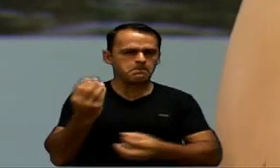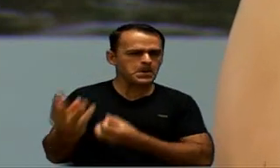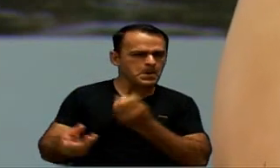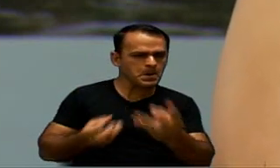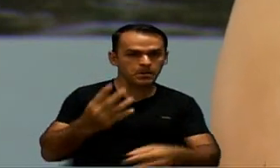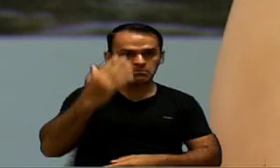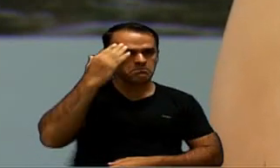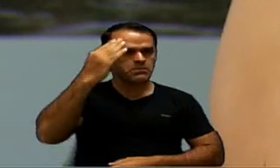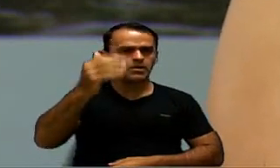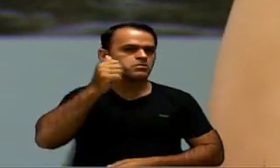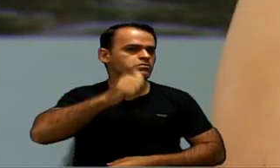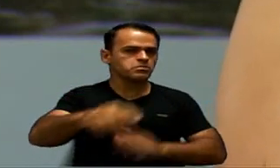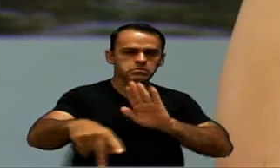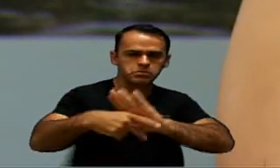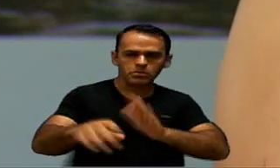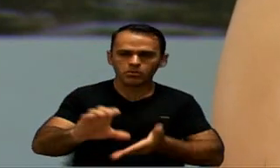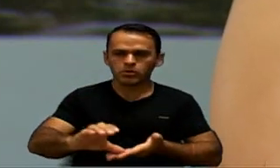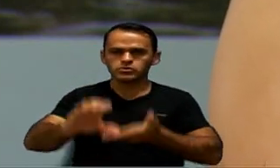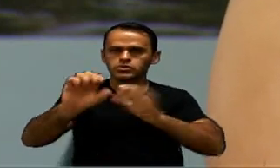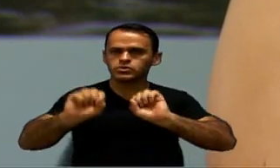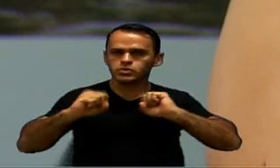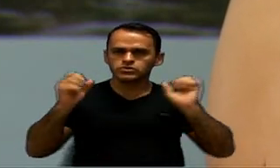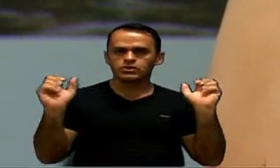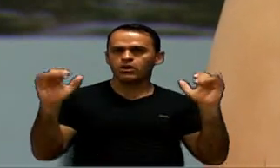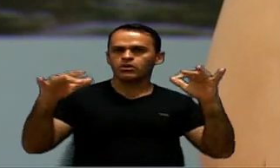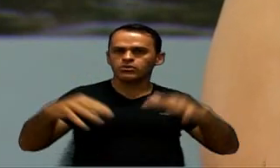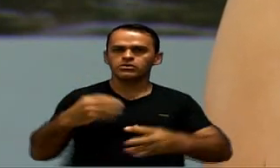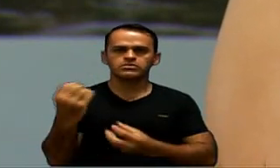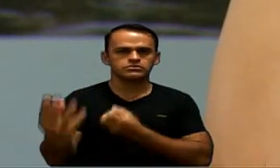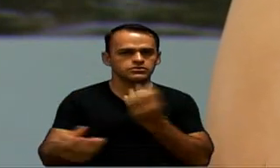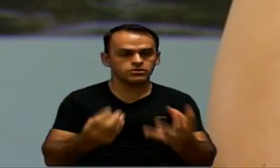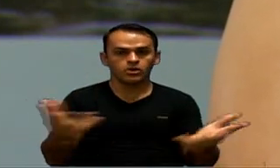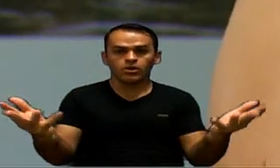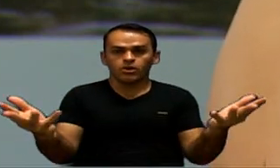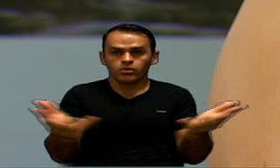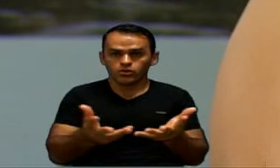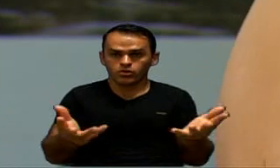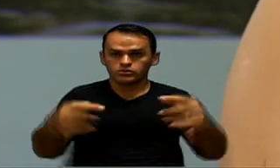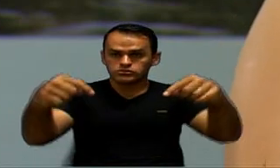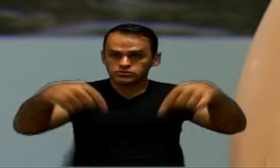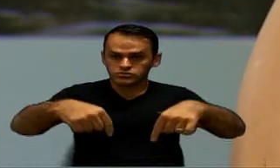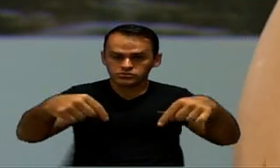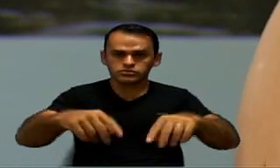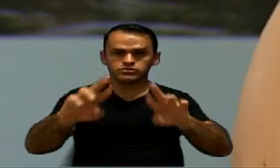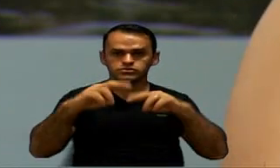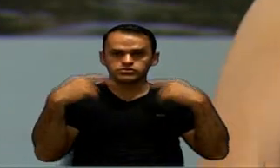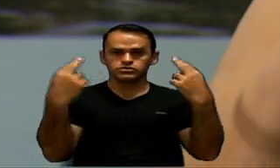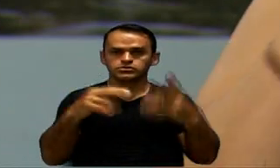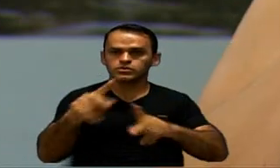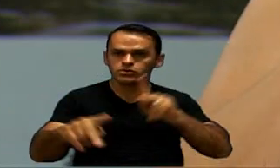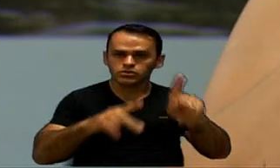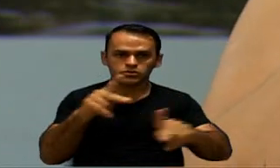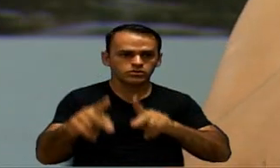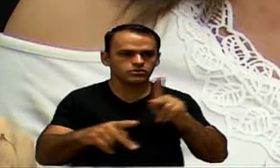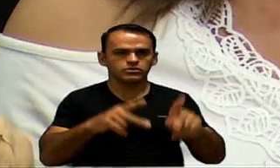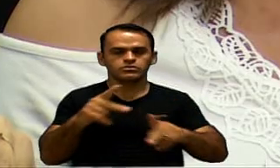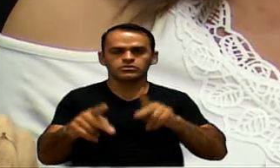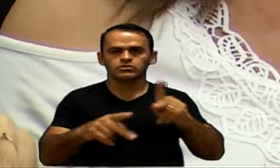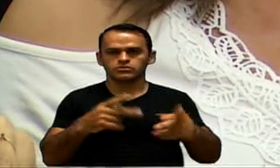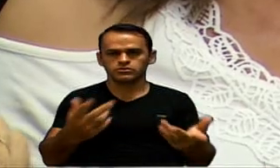do Conselho e as demais que estiveram presentes. Hoje, né, nós estamos aqui nessa campanha, nessa audiência pública, da qual nós